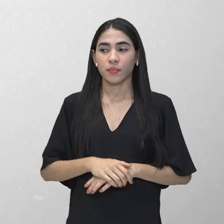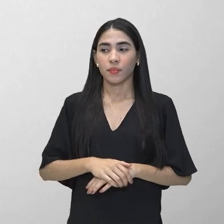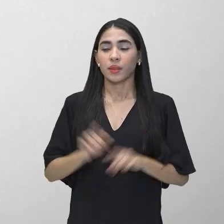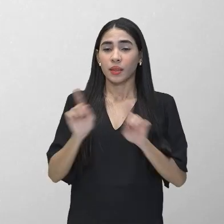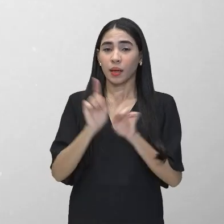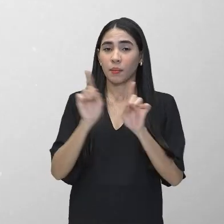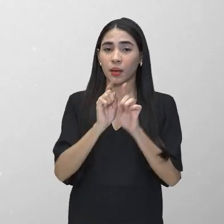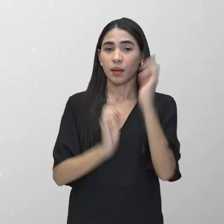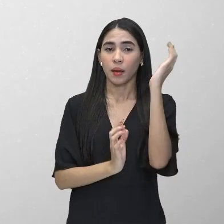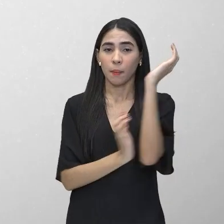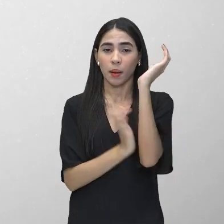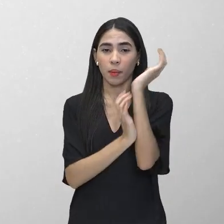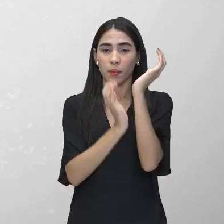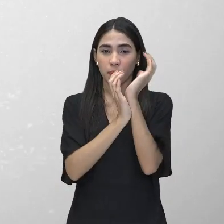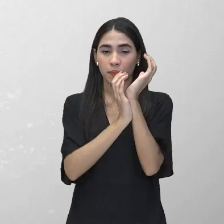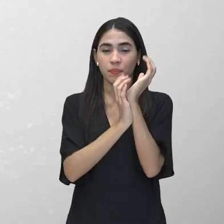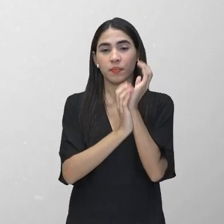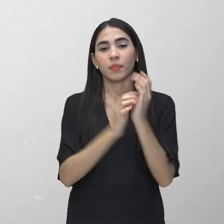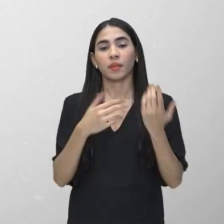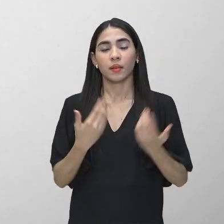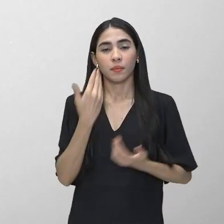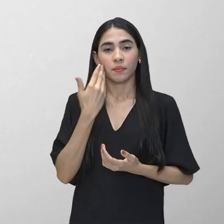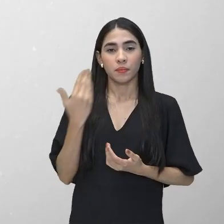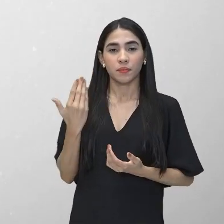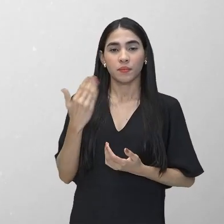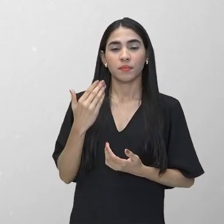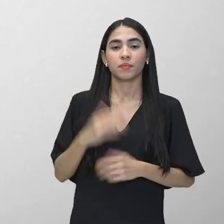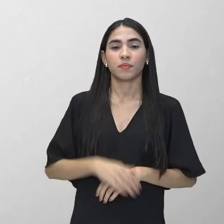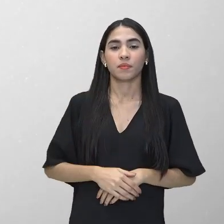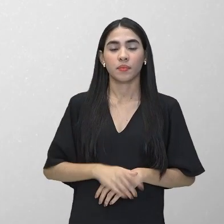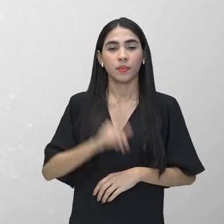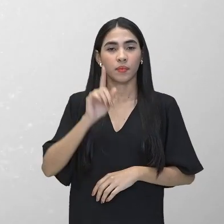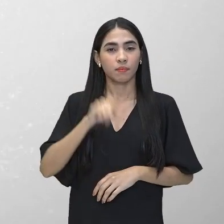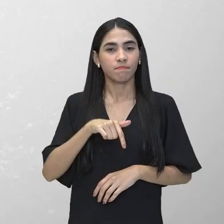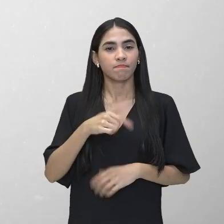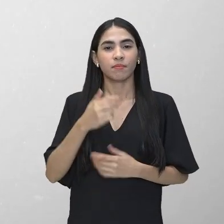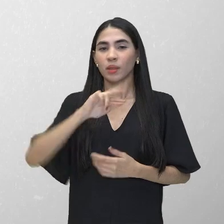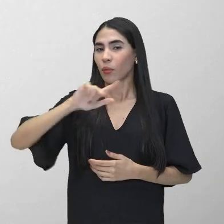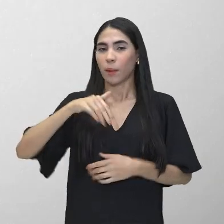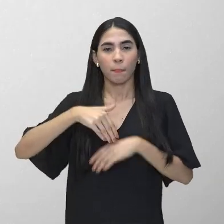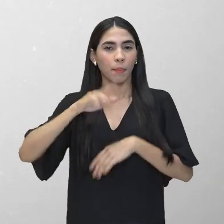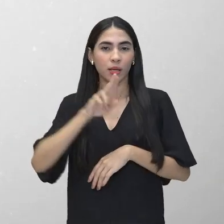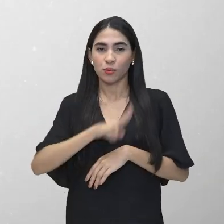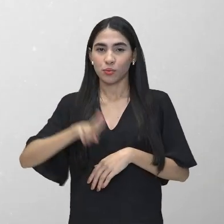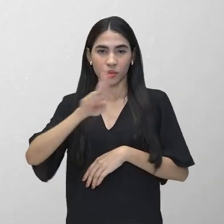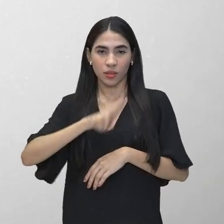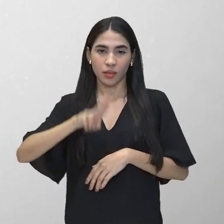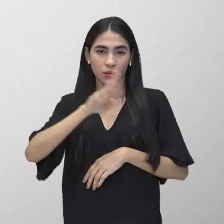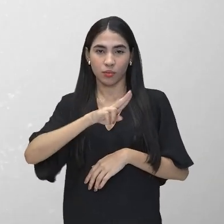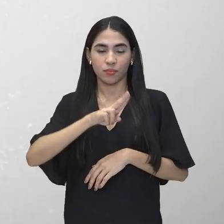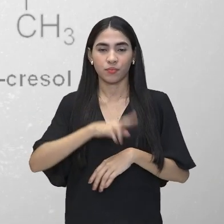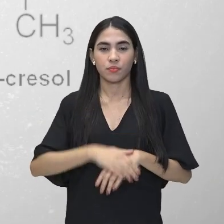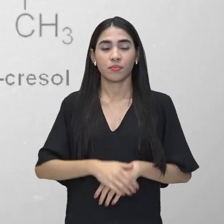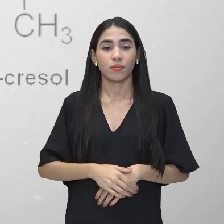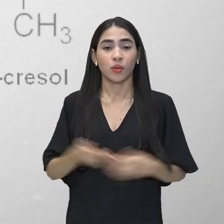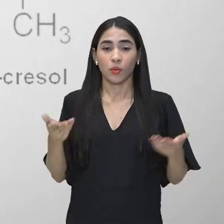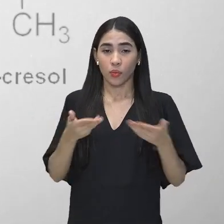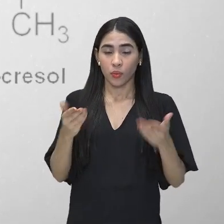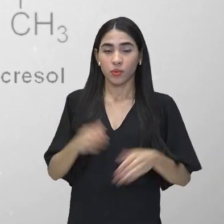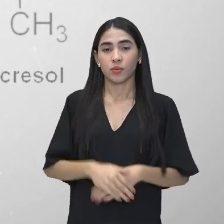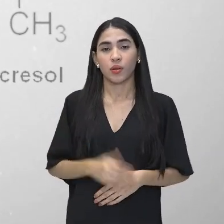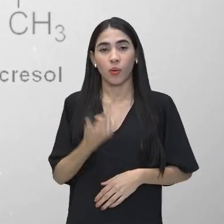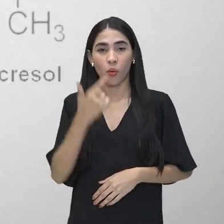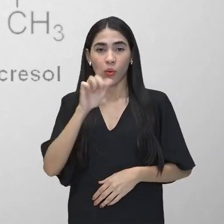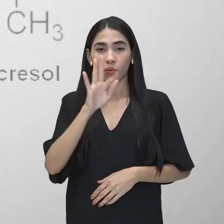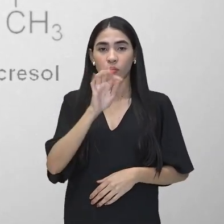o hidroxibenzeno, e por isso ele deixou de ser usado como antisséptico. Atualmente, outros